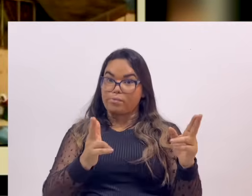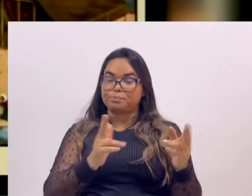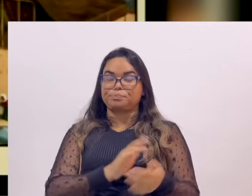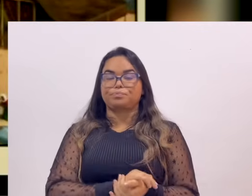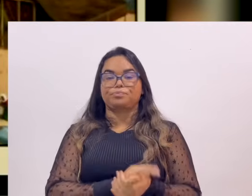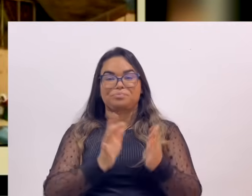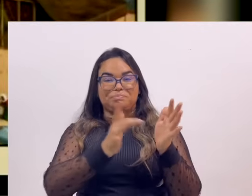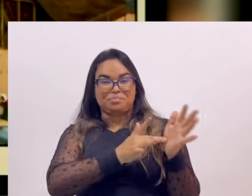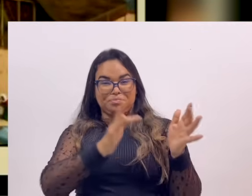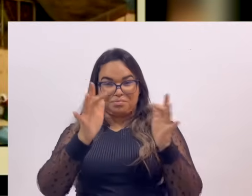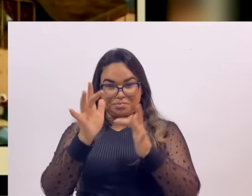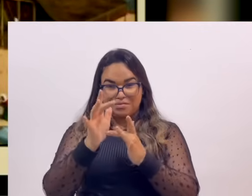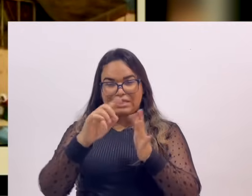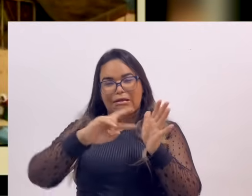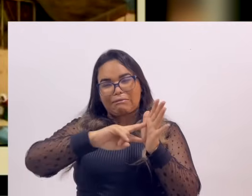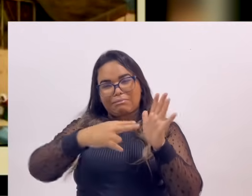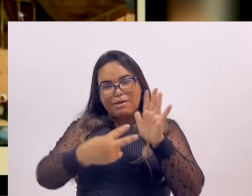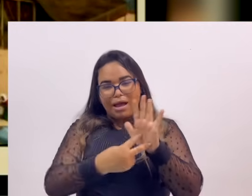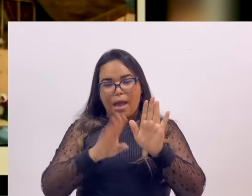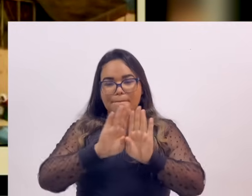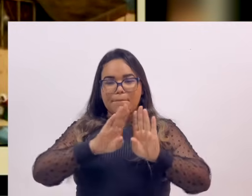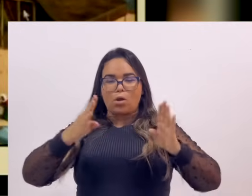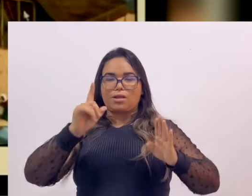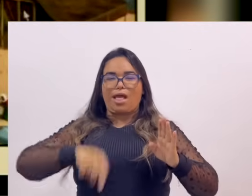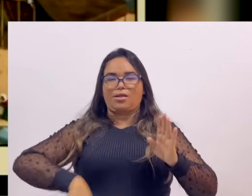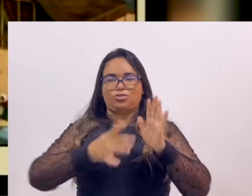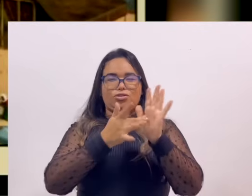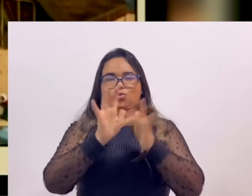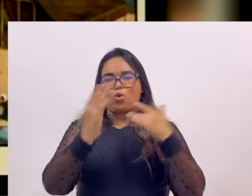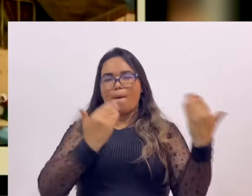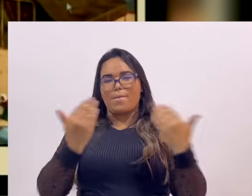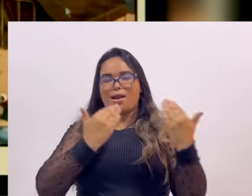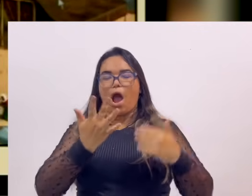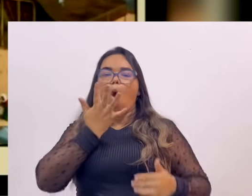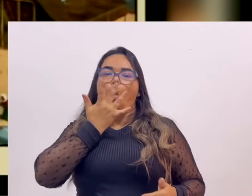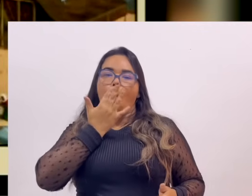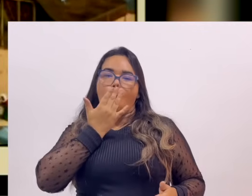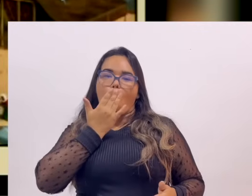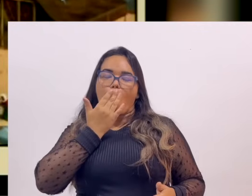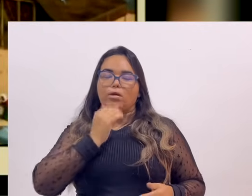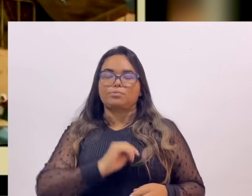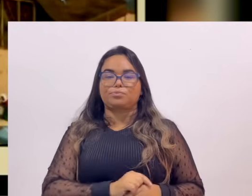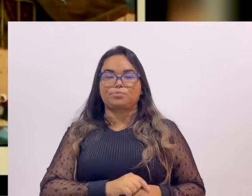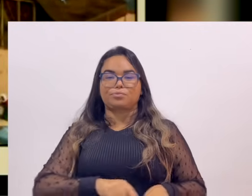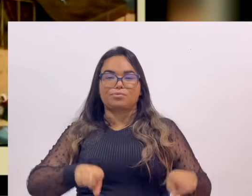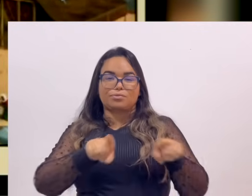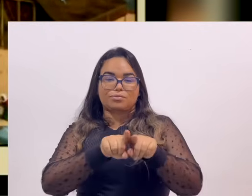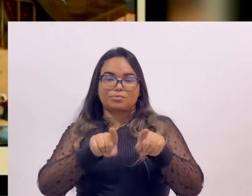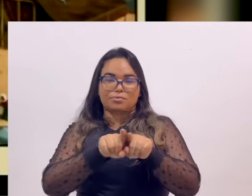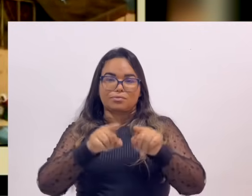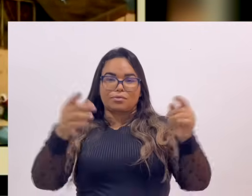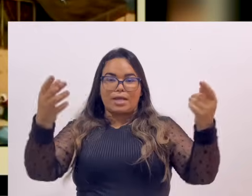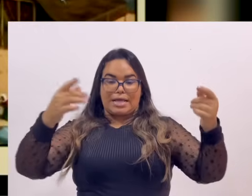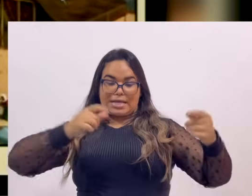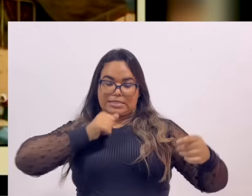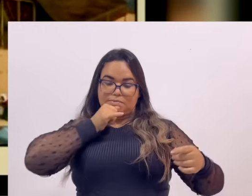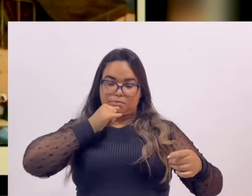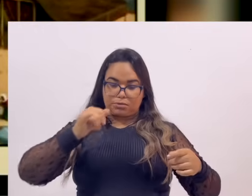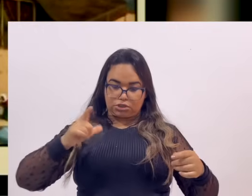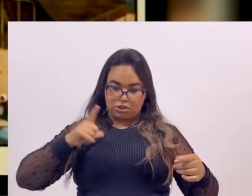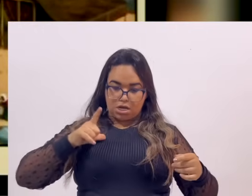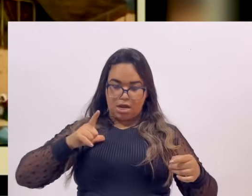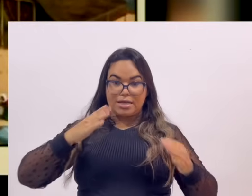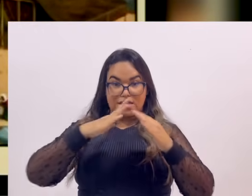identificado como a porta e com as cores e com o véu entre o primeiro e o segundo